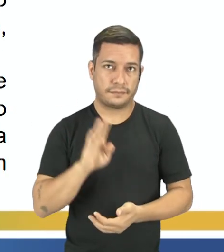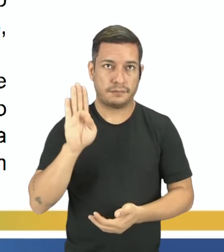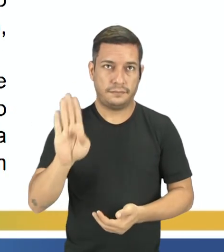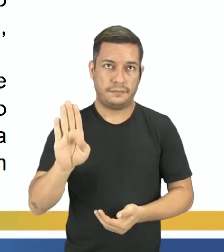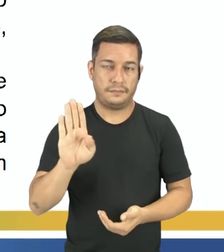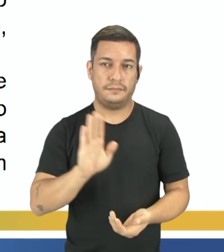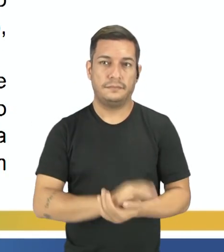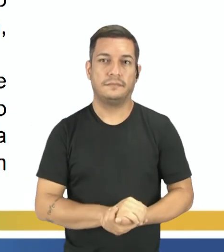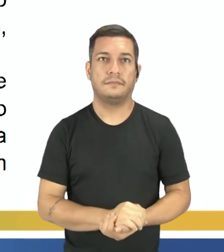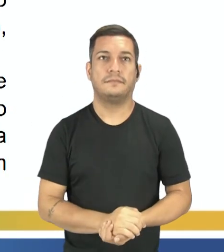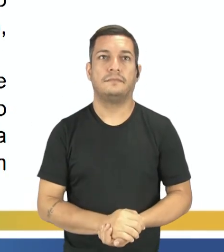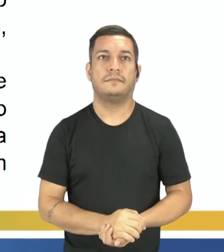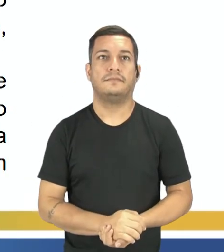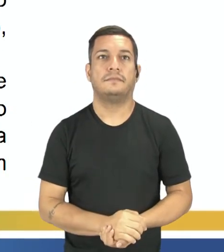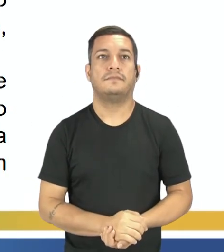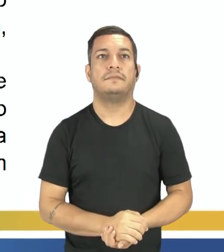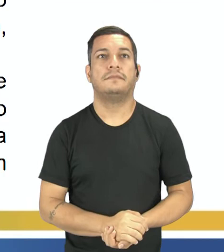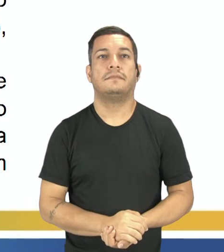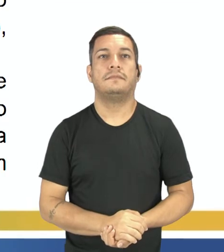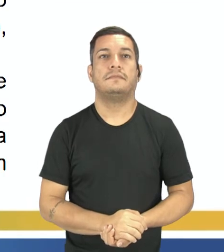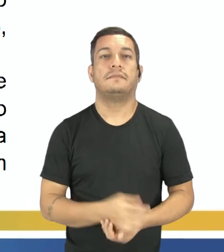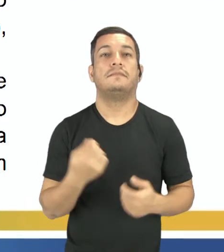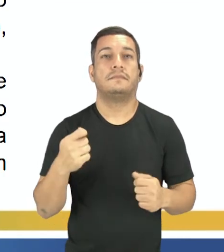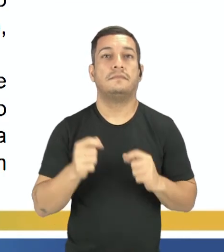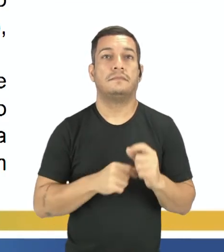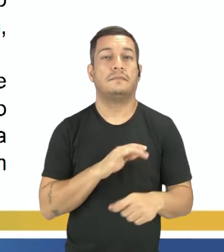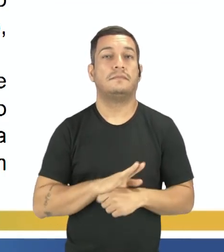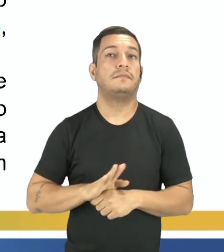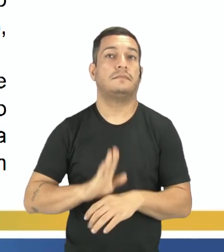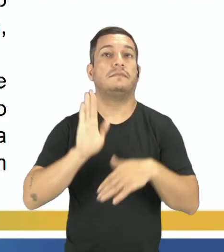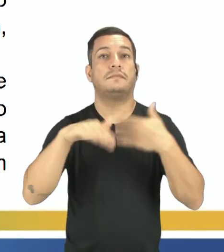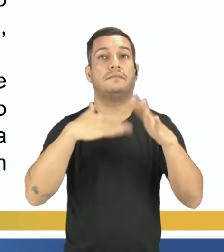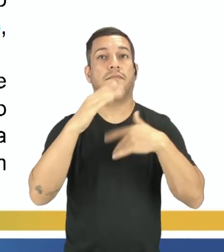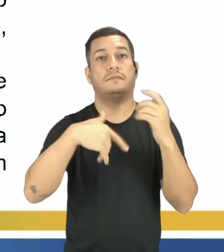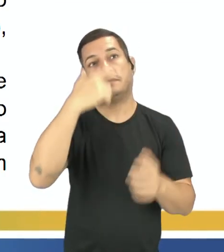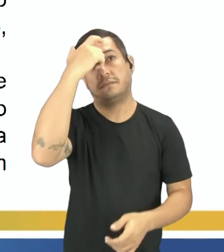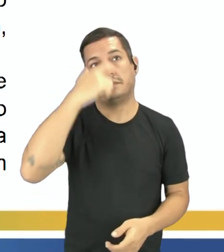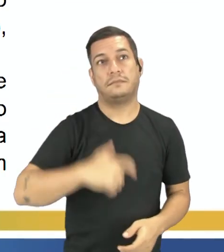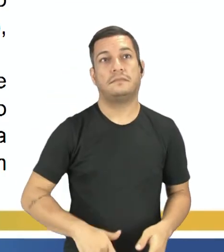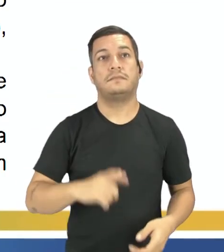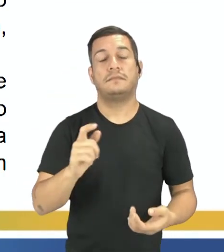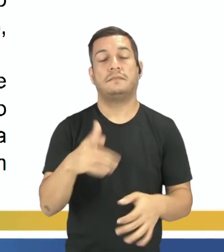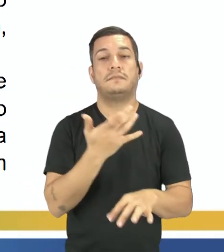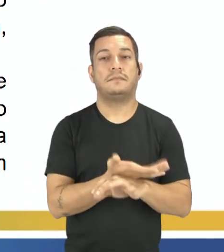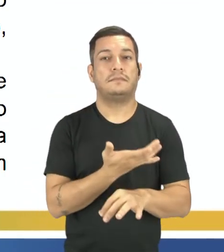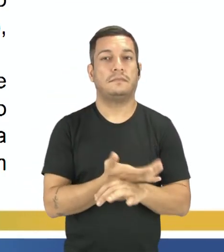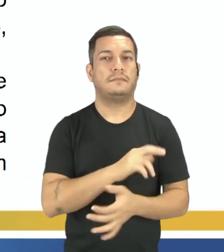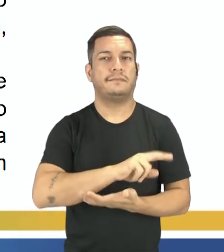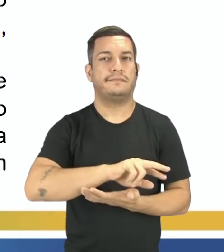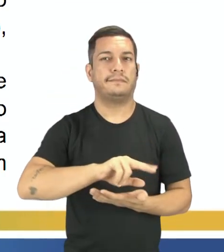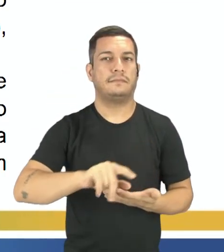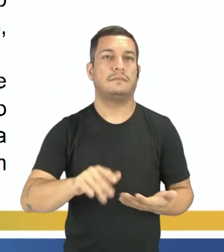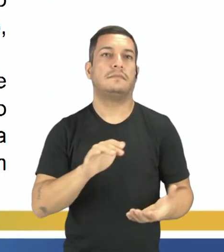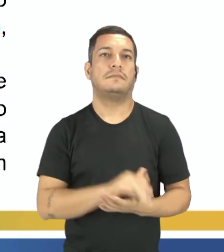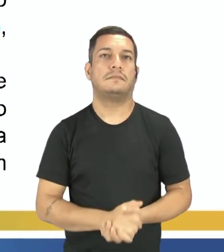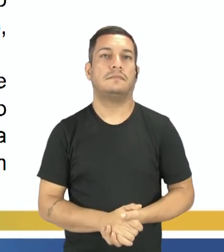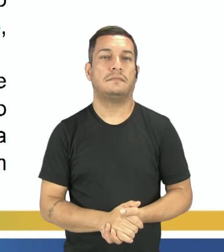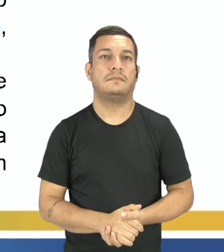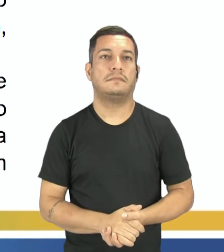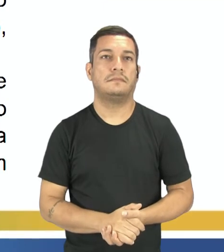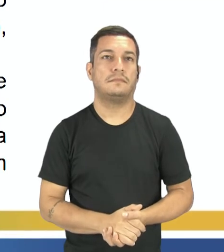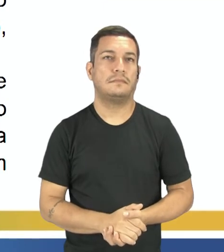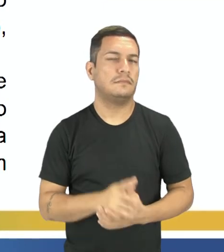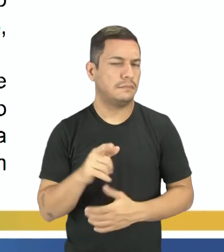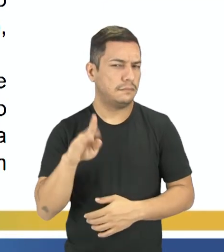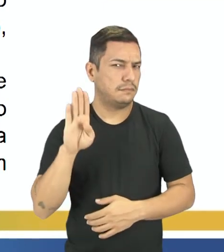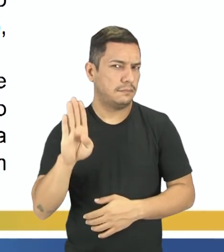para o item B. Deve auxiliar no desenvolvimento do indivíduo nas demais disciplinas?